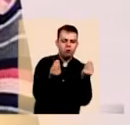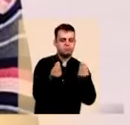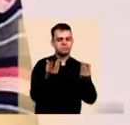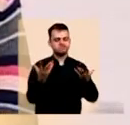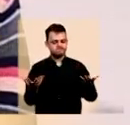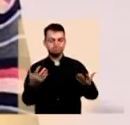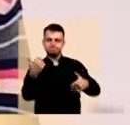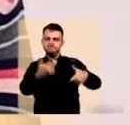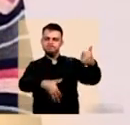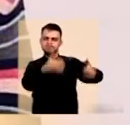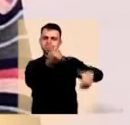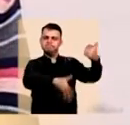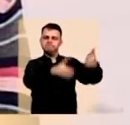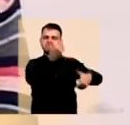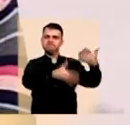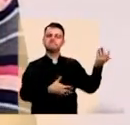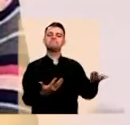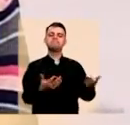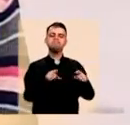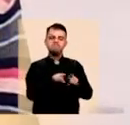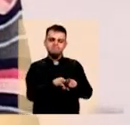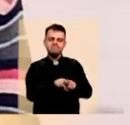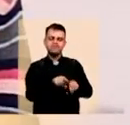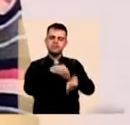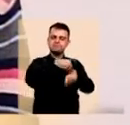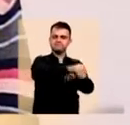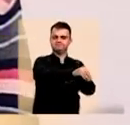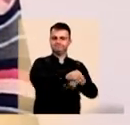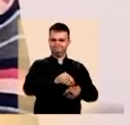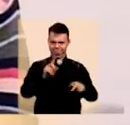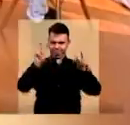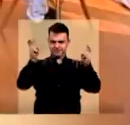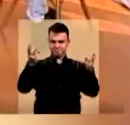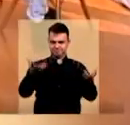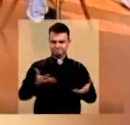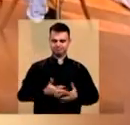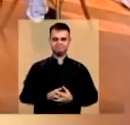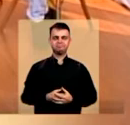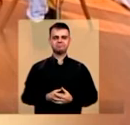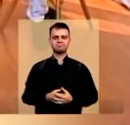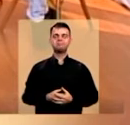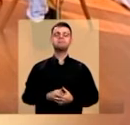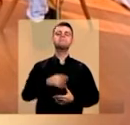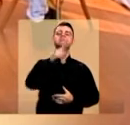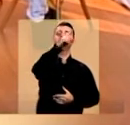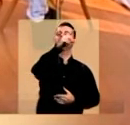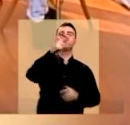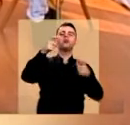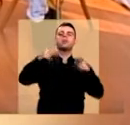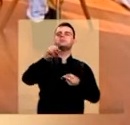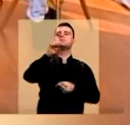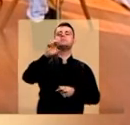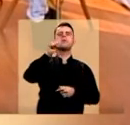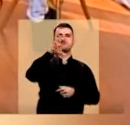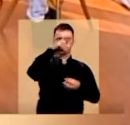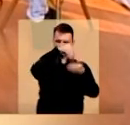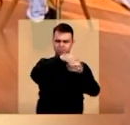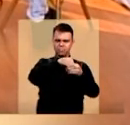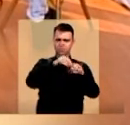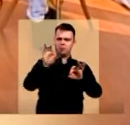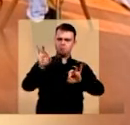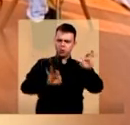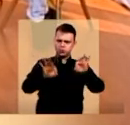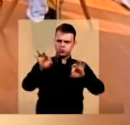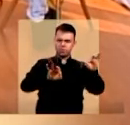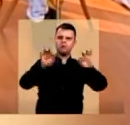aquela história e também coloca essa temática. Carina, no Sesc, com as crianças, também tem um